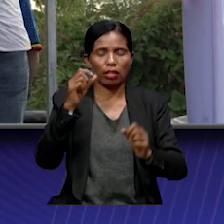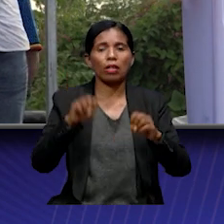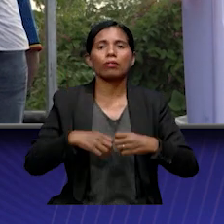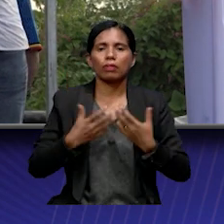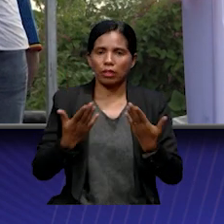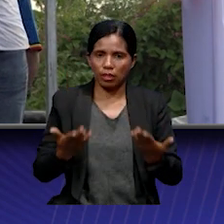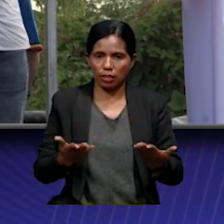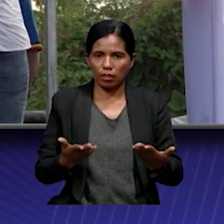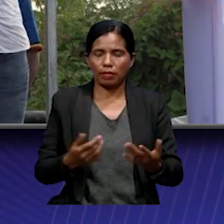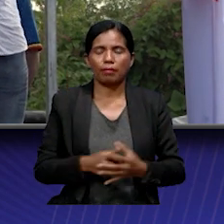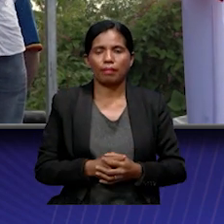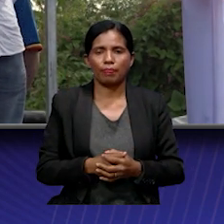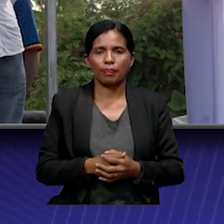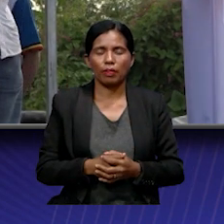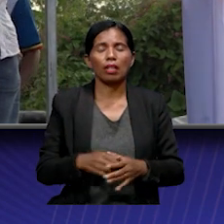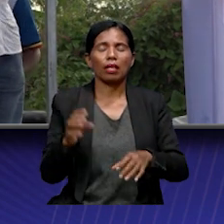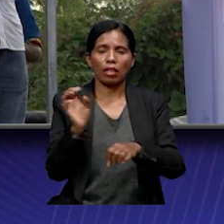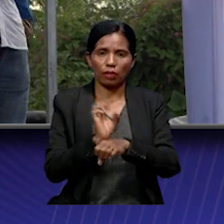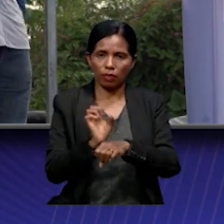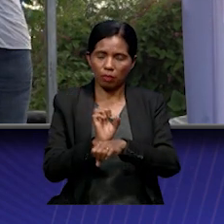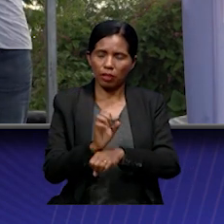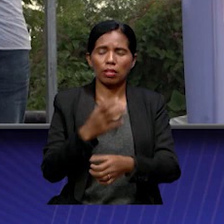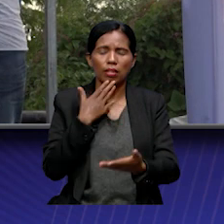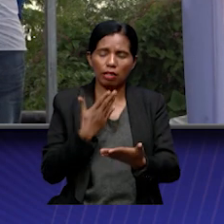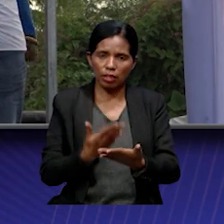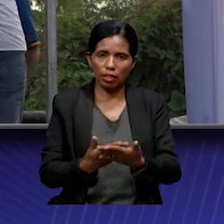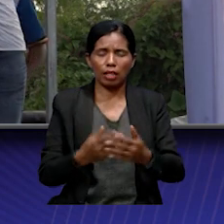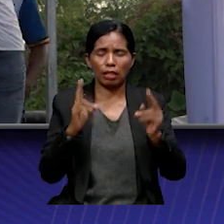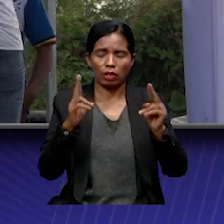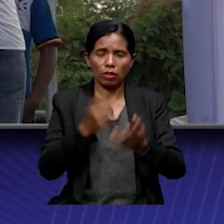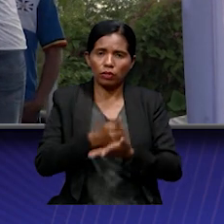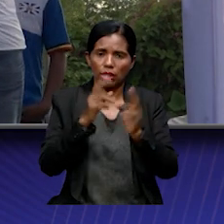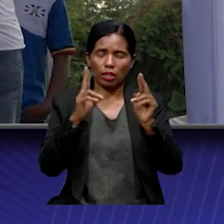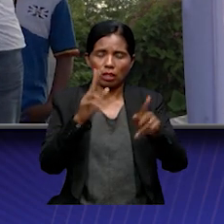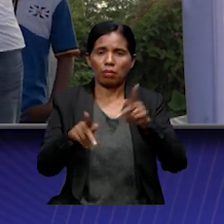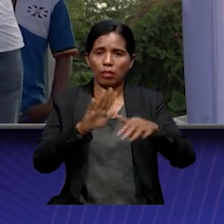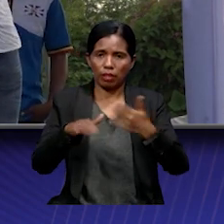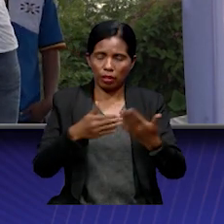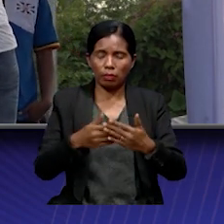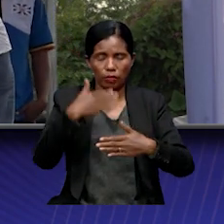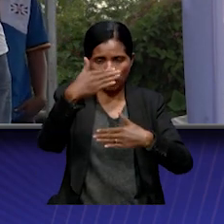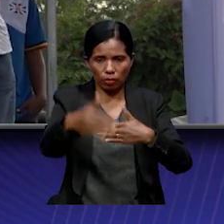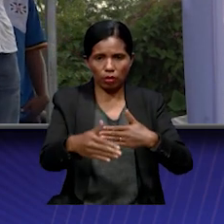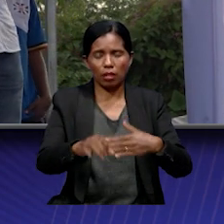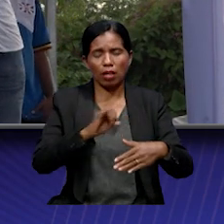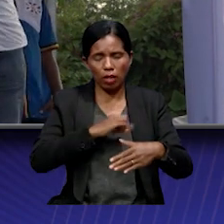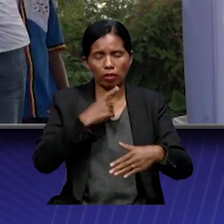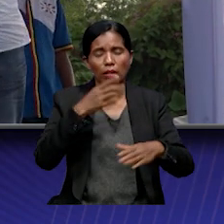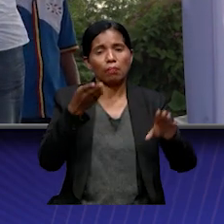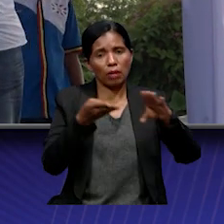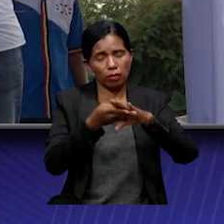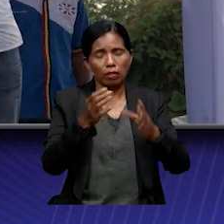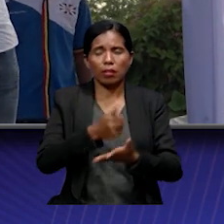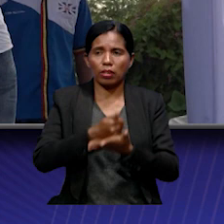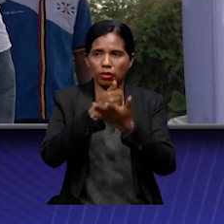insa economia ida ne beke dudu la lais povo ne bahoin oi na udiam banco ida nebe facilita tamba